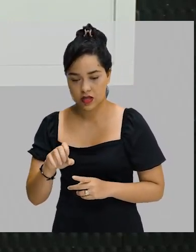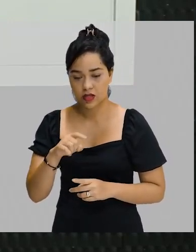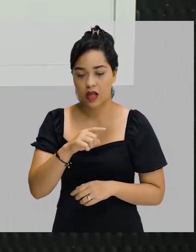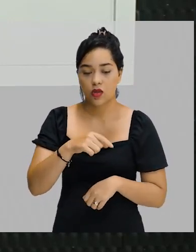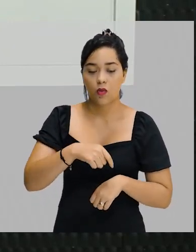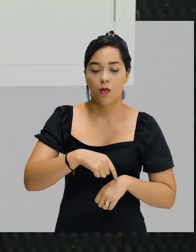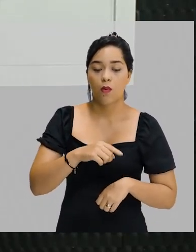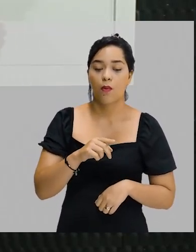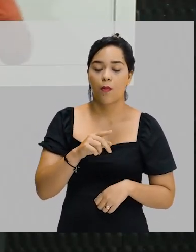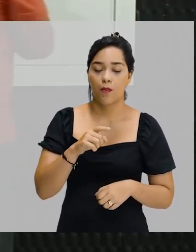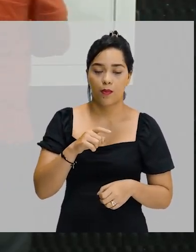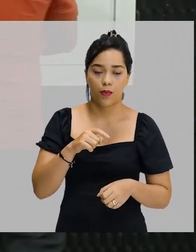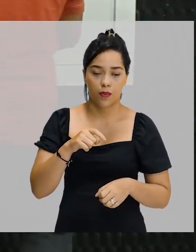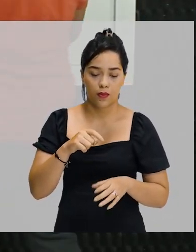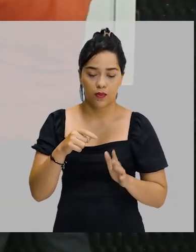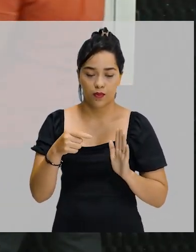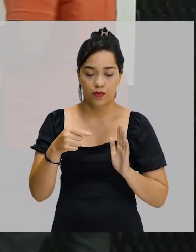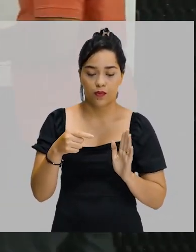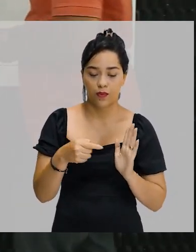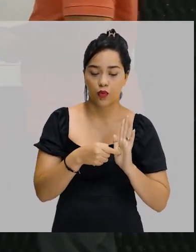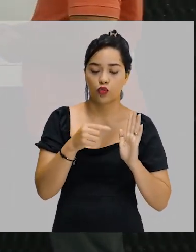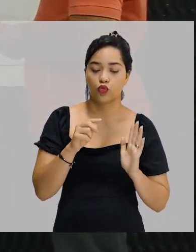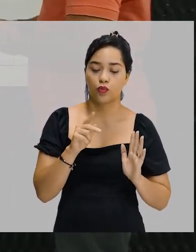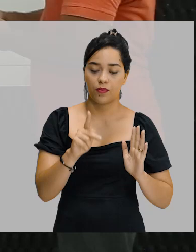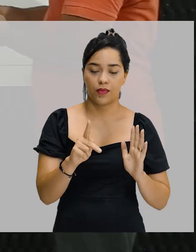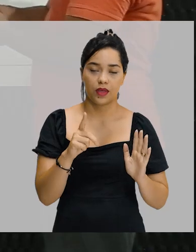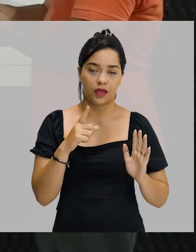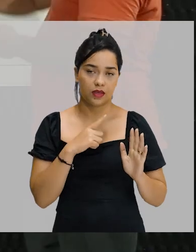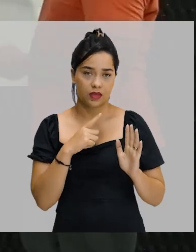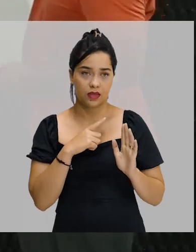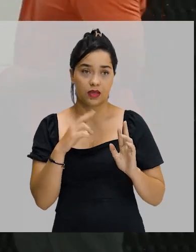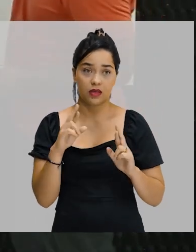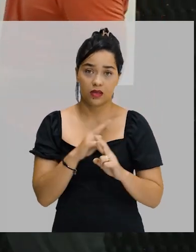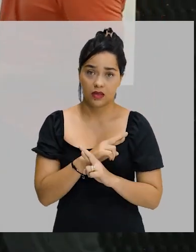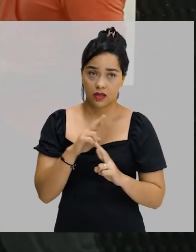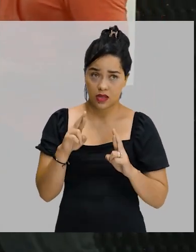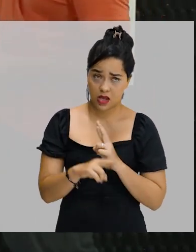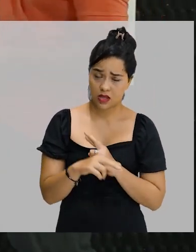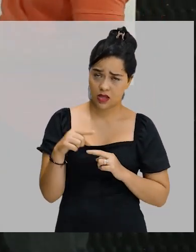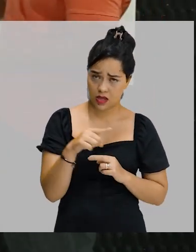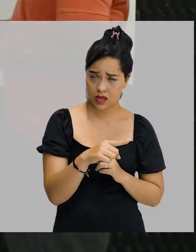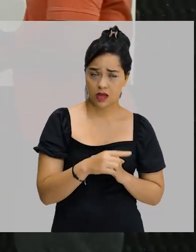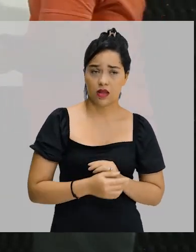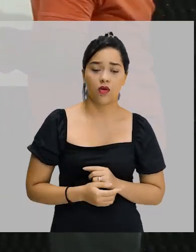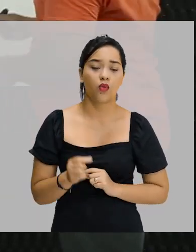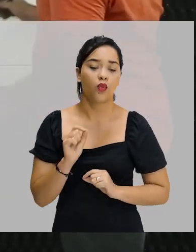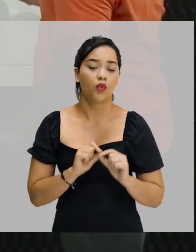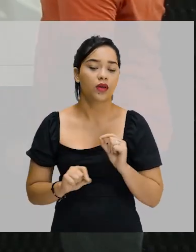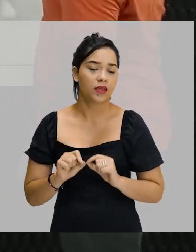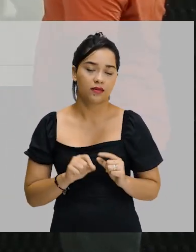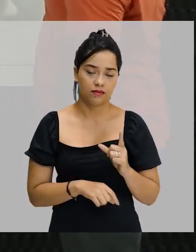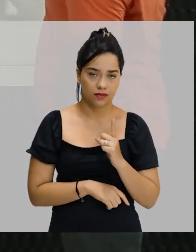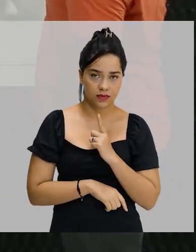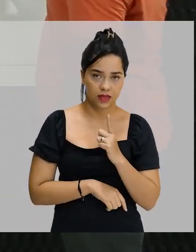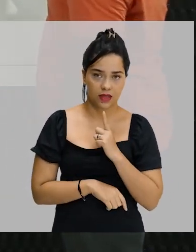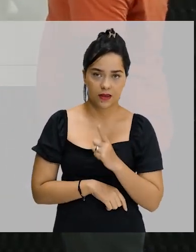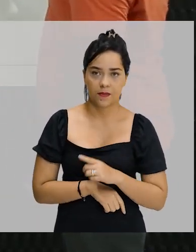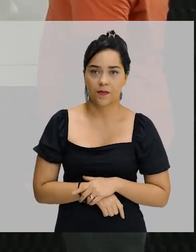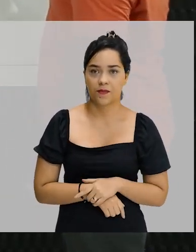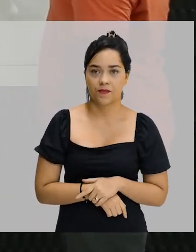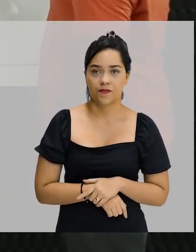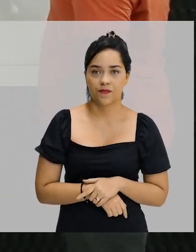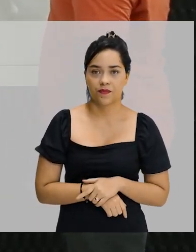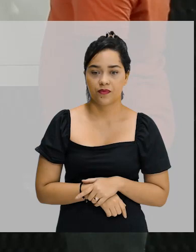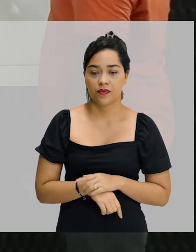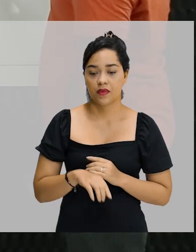P, certo? Fazendo essa relação de velocidade, que é esta figura bem aqui, o que nós vamos encontrar? Vamos lá.